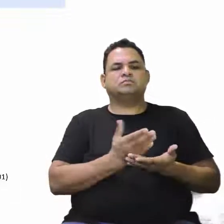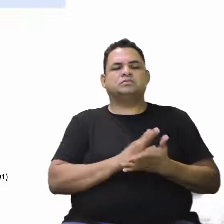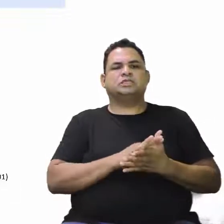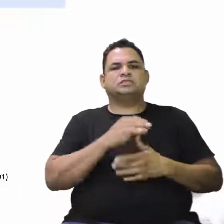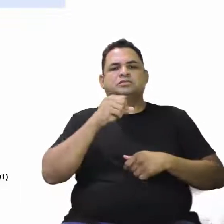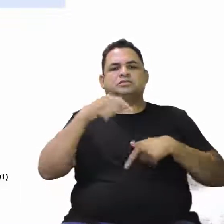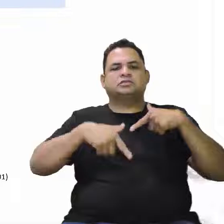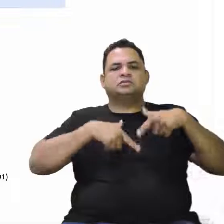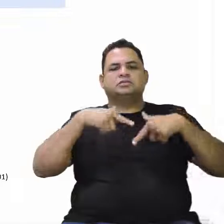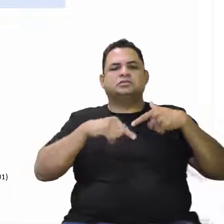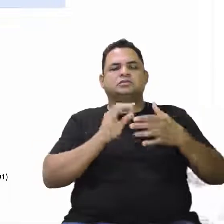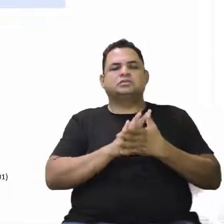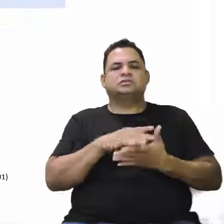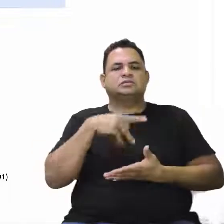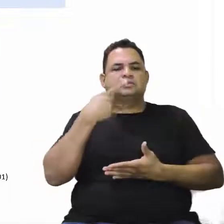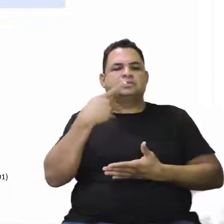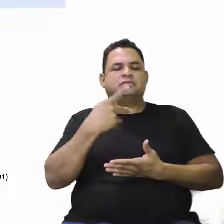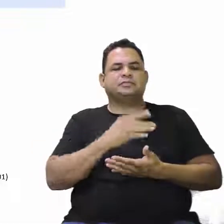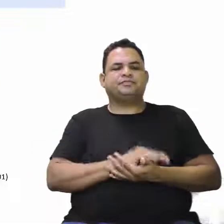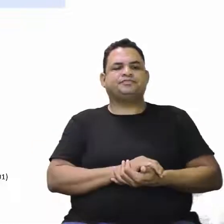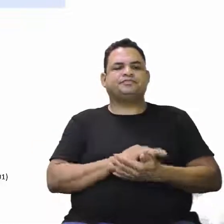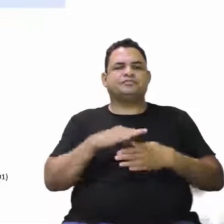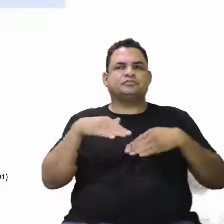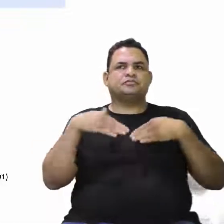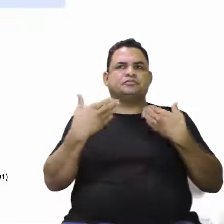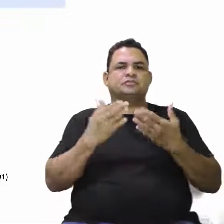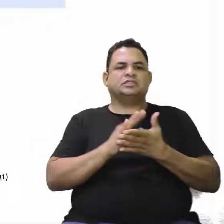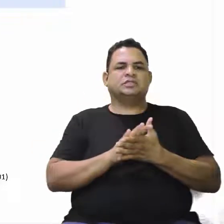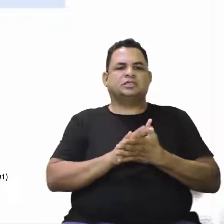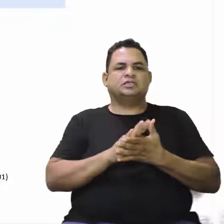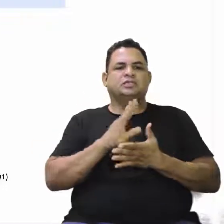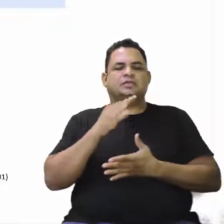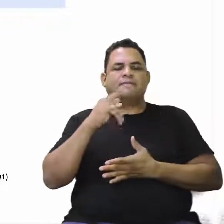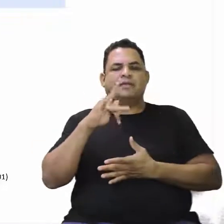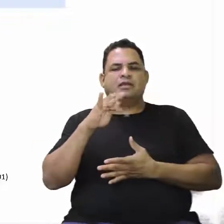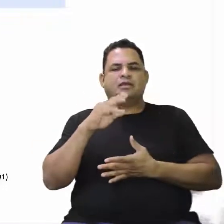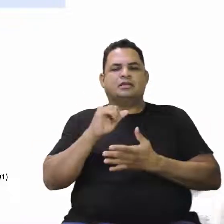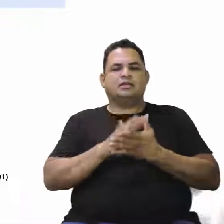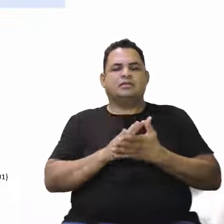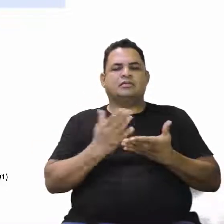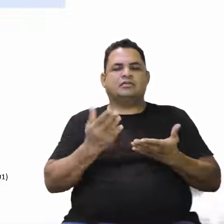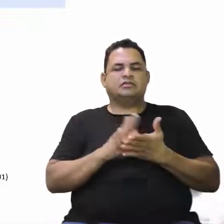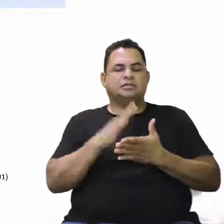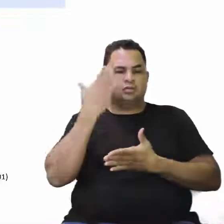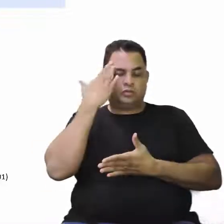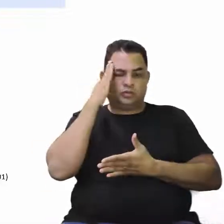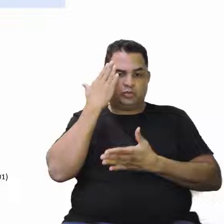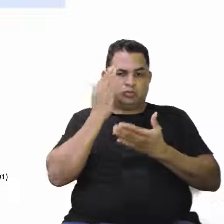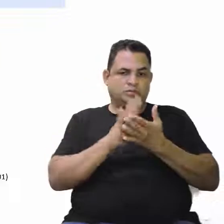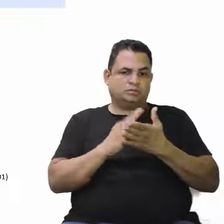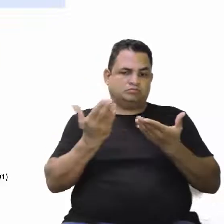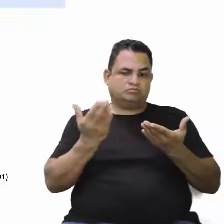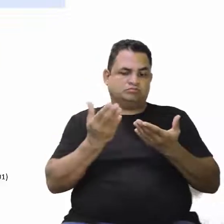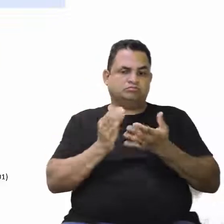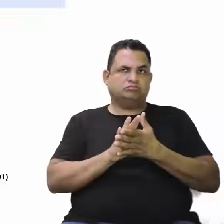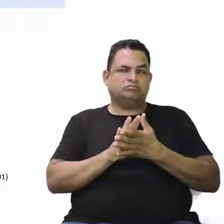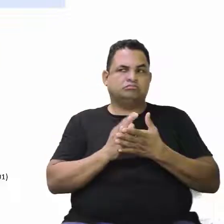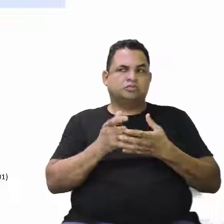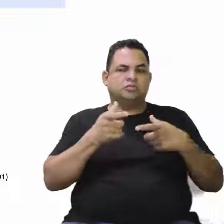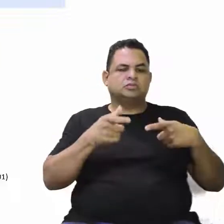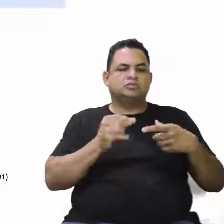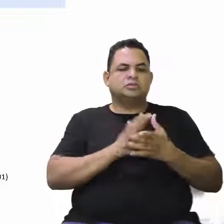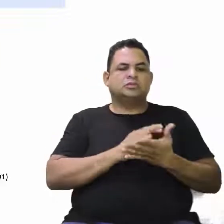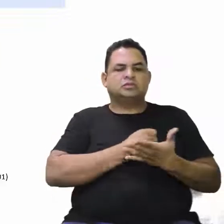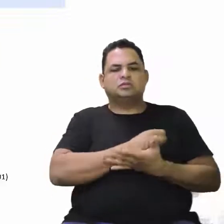dessas atividades que eu acabei de falar para vocês. Então, quando eu falo de pé, a gente vai entender agora onde que concentra a